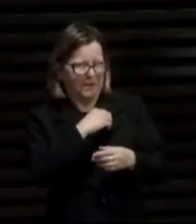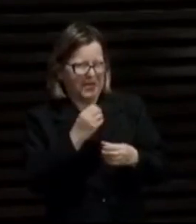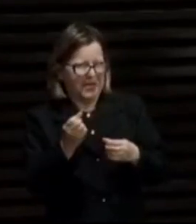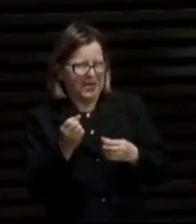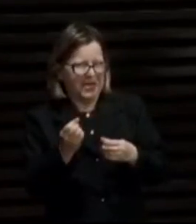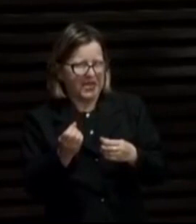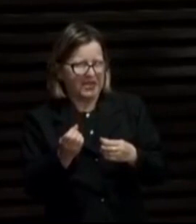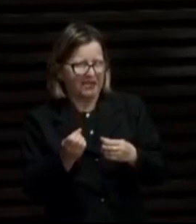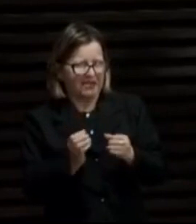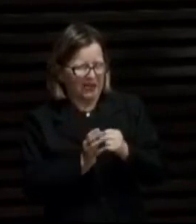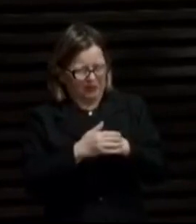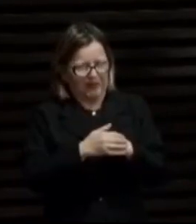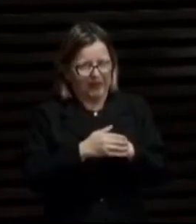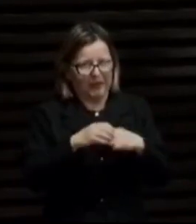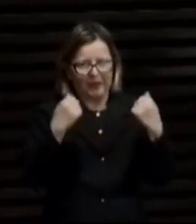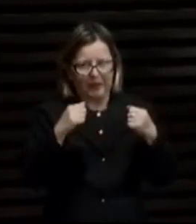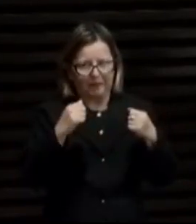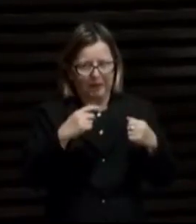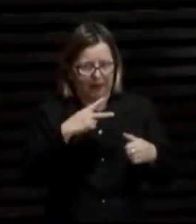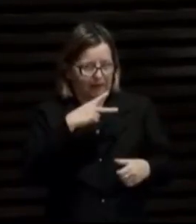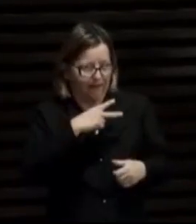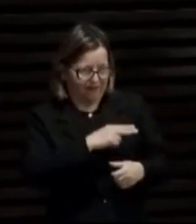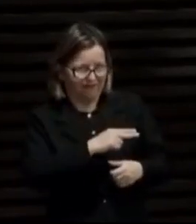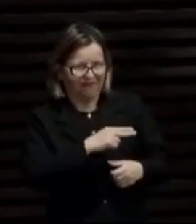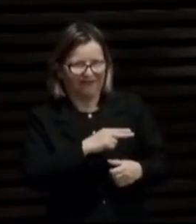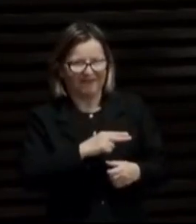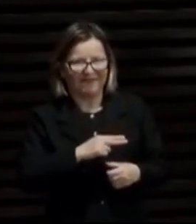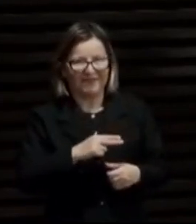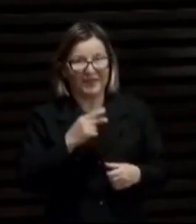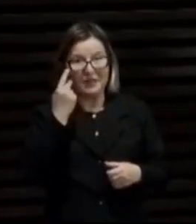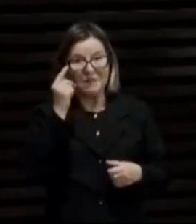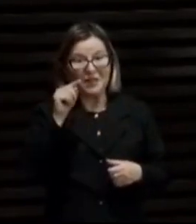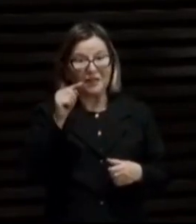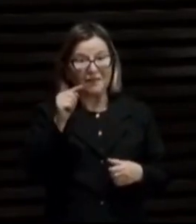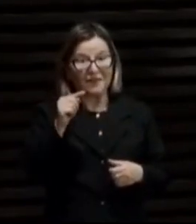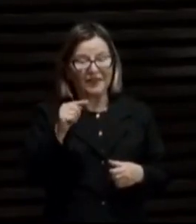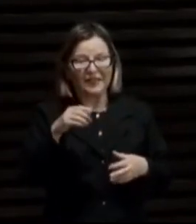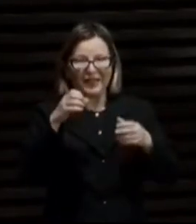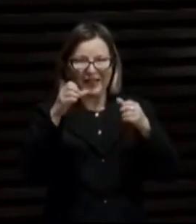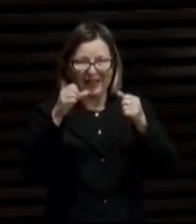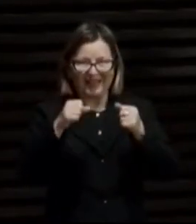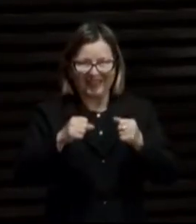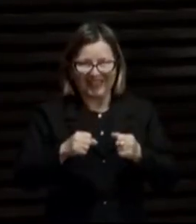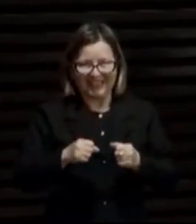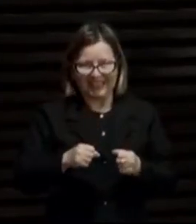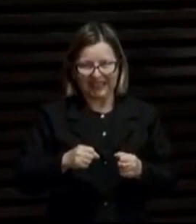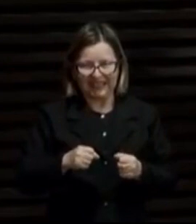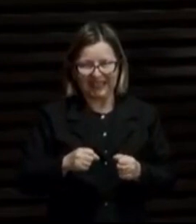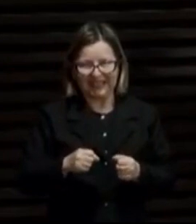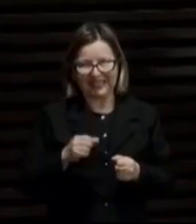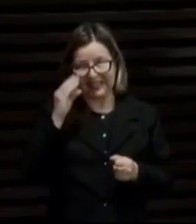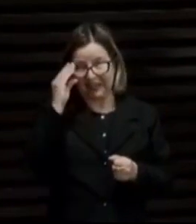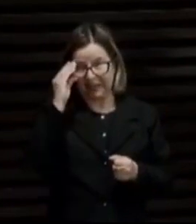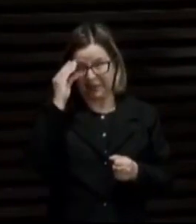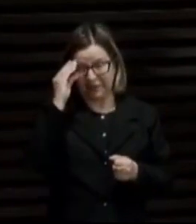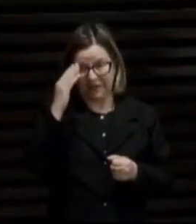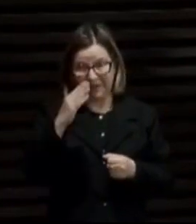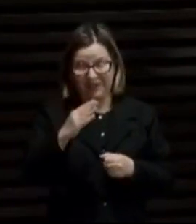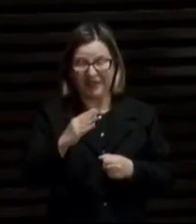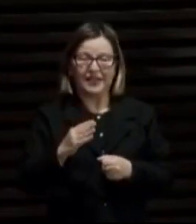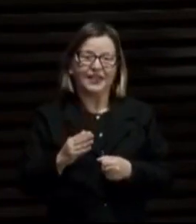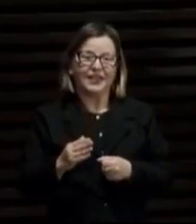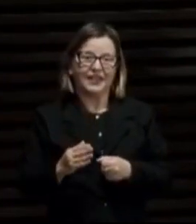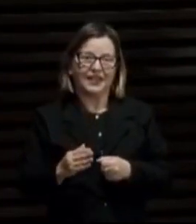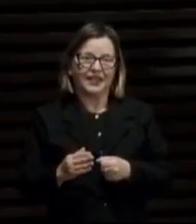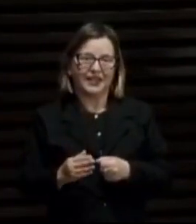precisa ser podado, precisa ser cortado, para que você possa absorver da pessoa de Cristo a verdade. E